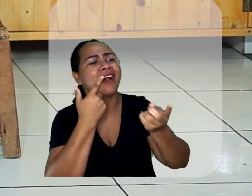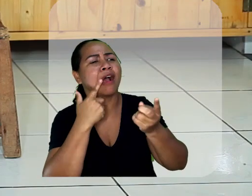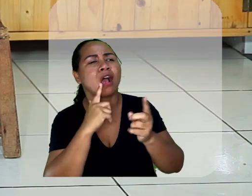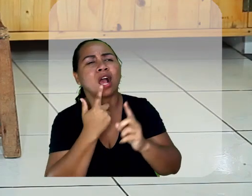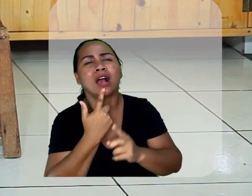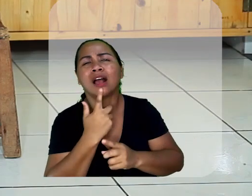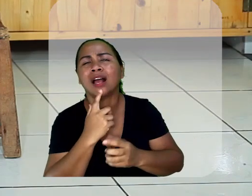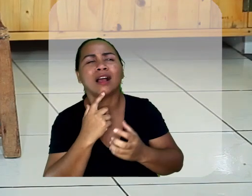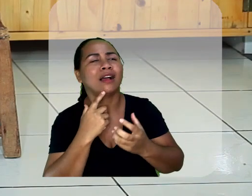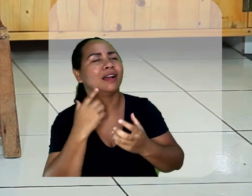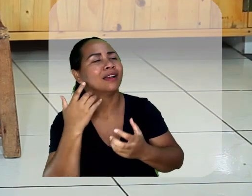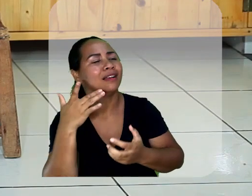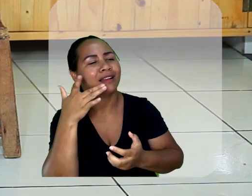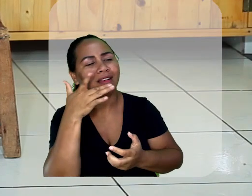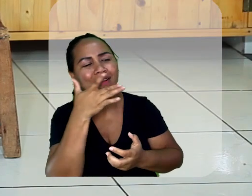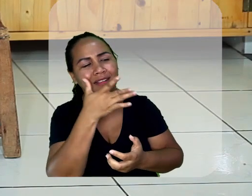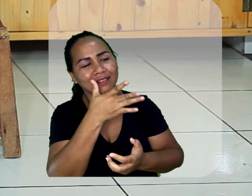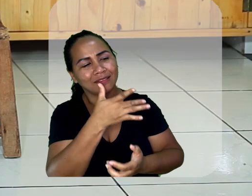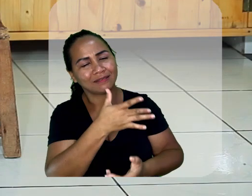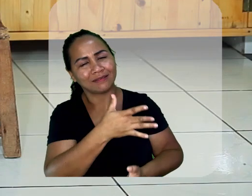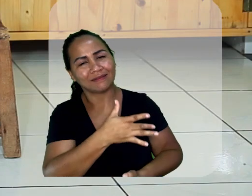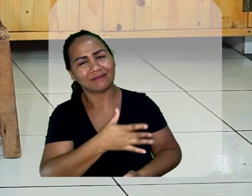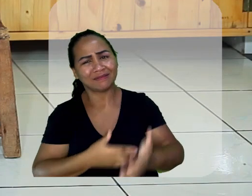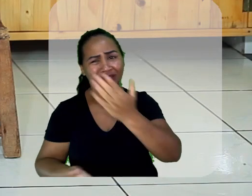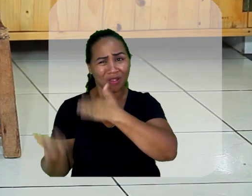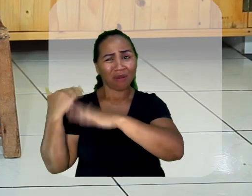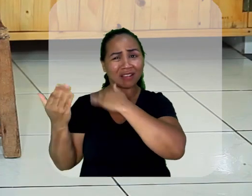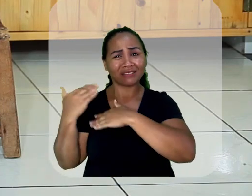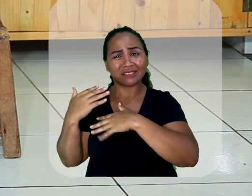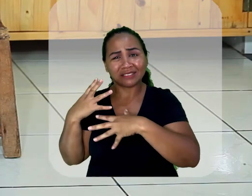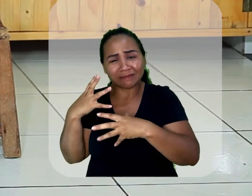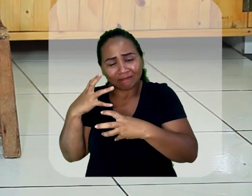esturricada pela estiagem do deserto dos anos todos.